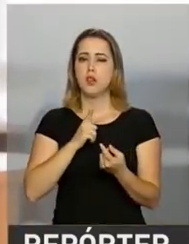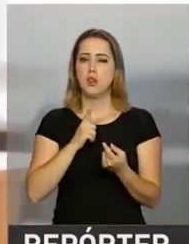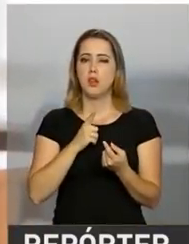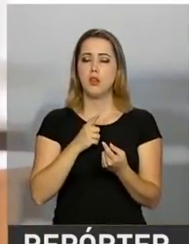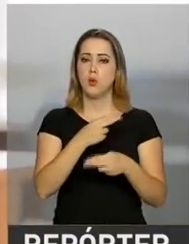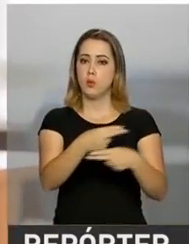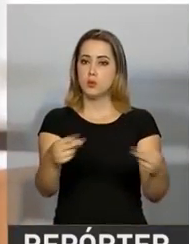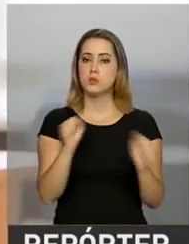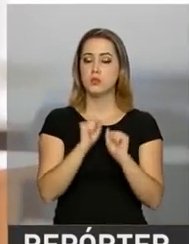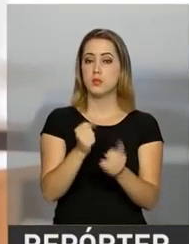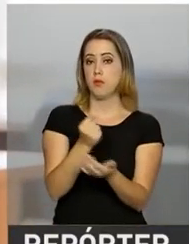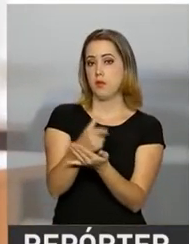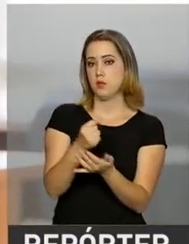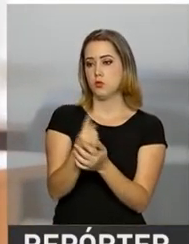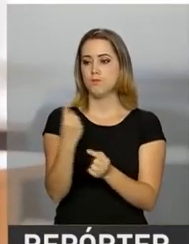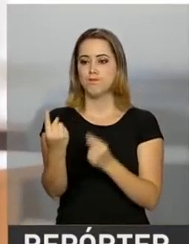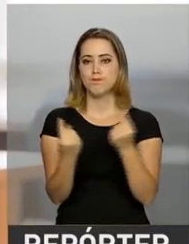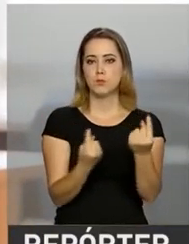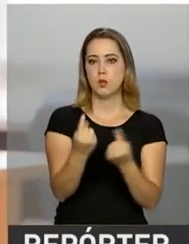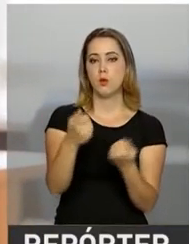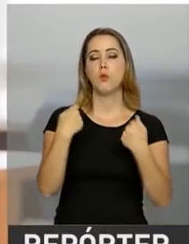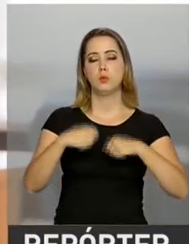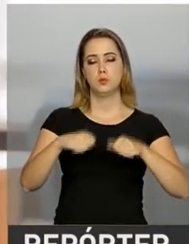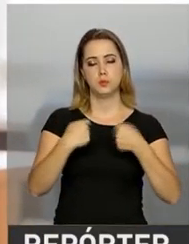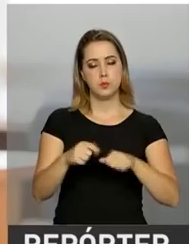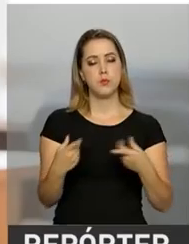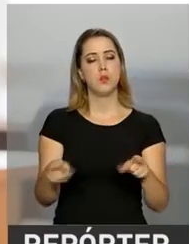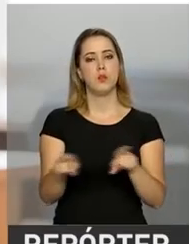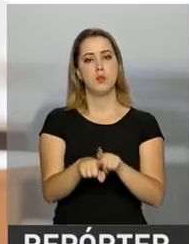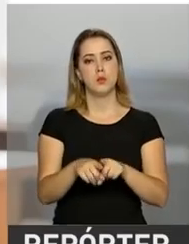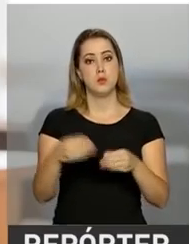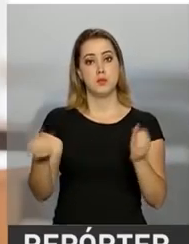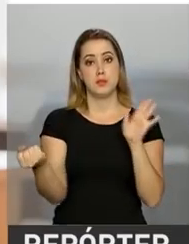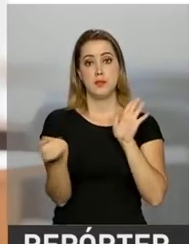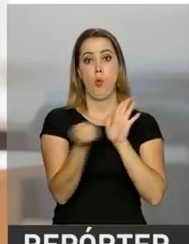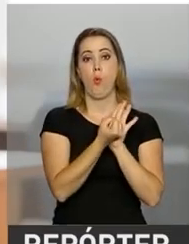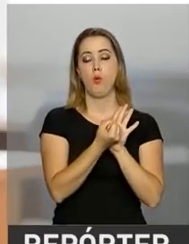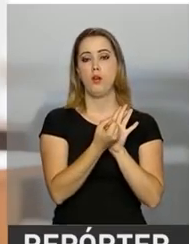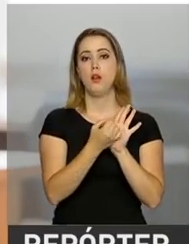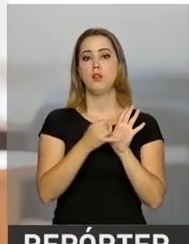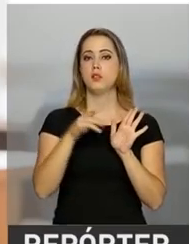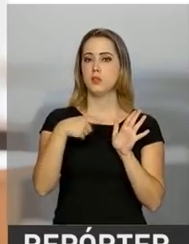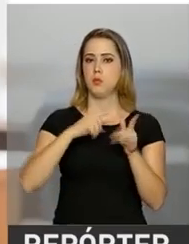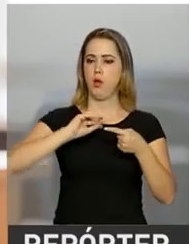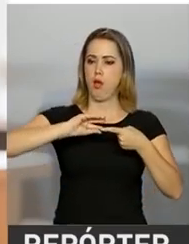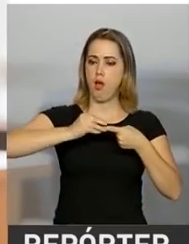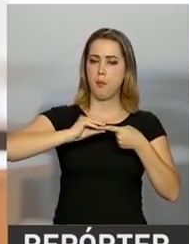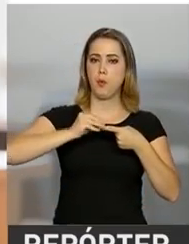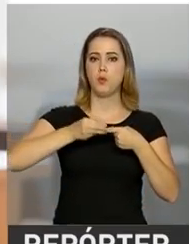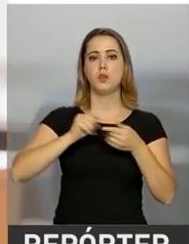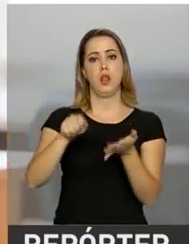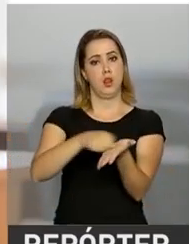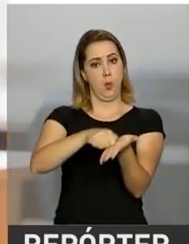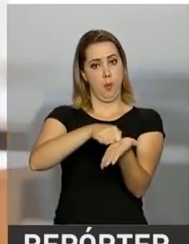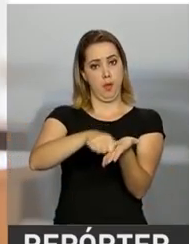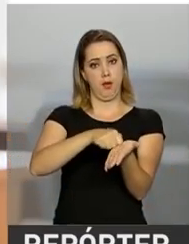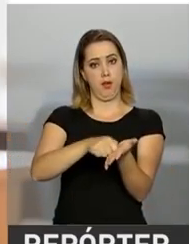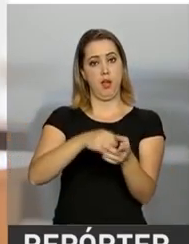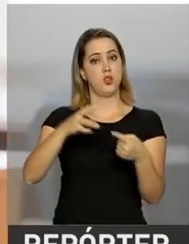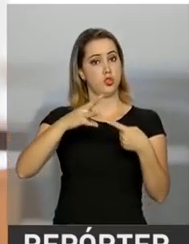devem apresentar o selo do imetro na embalagem expositora estão apontador borracha